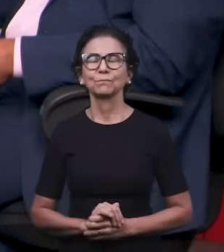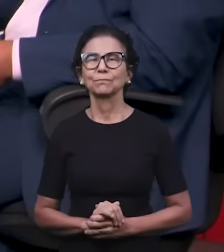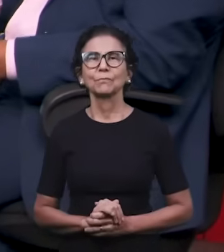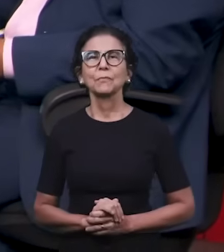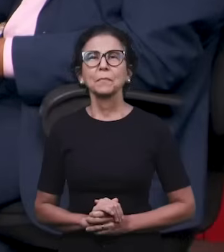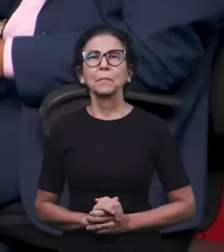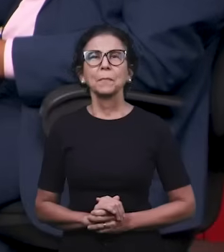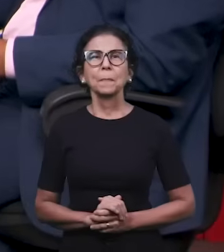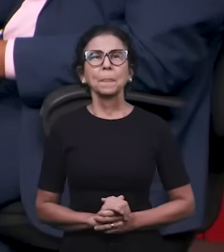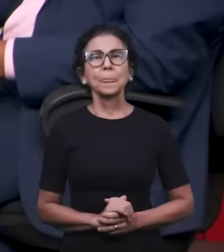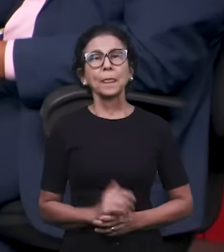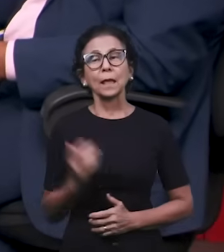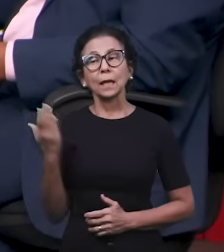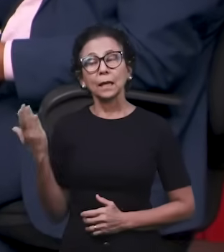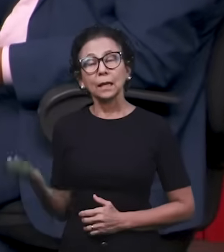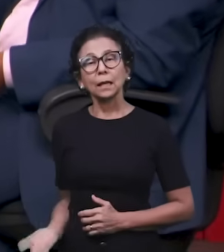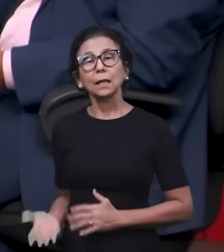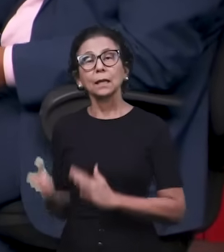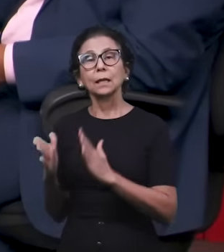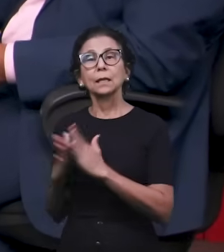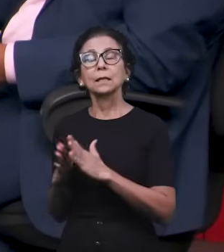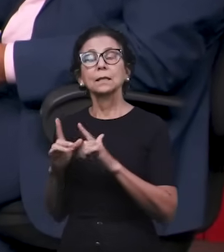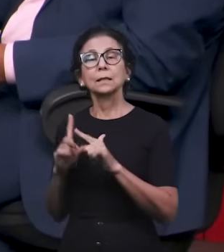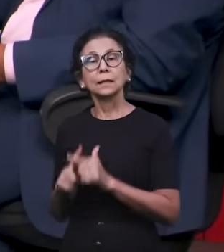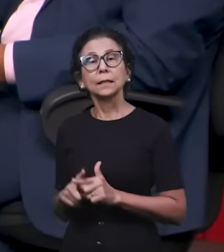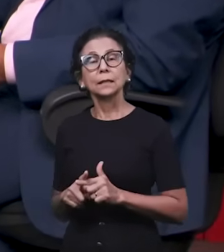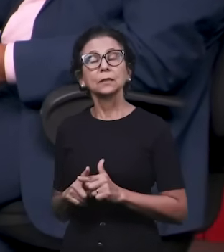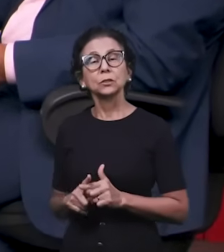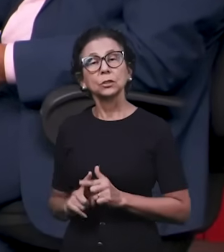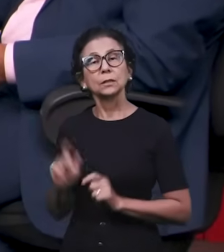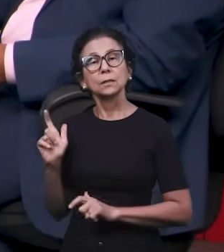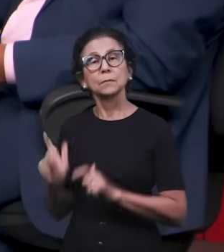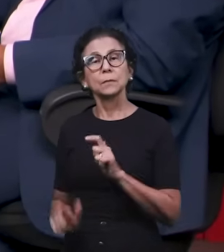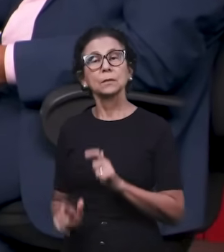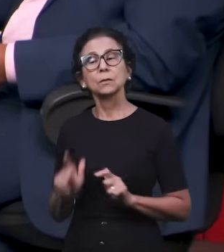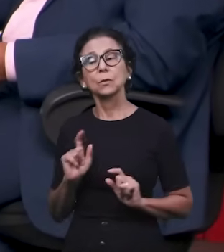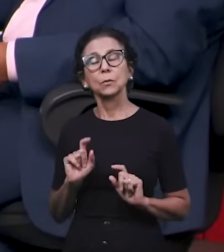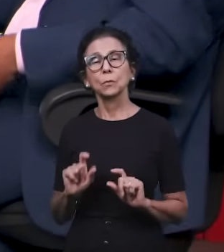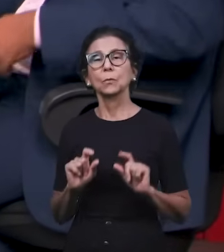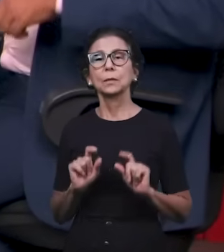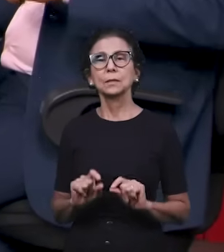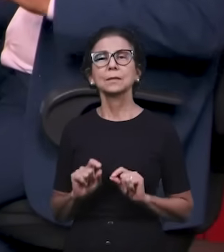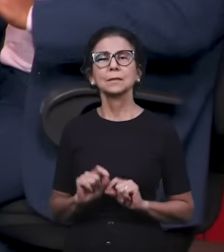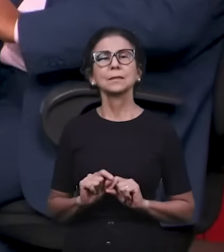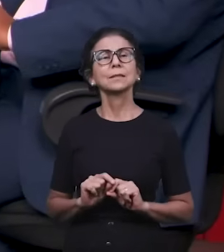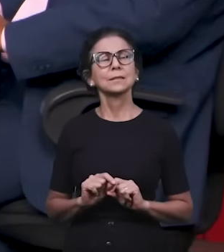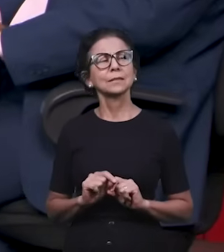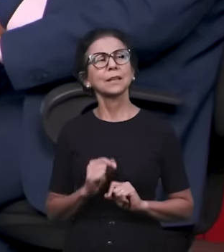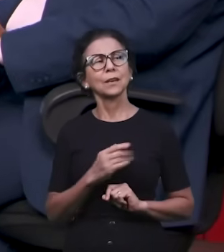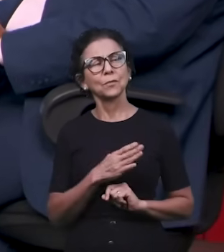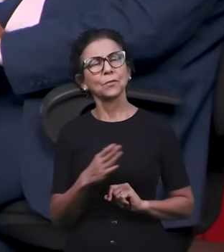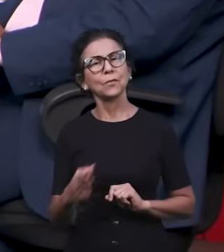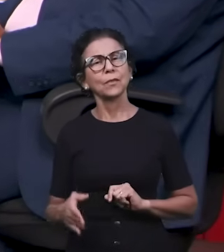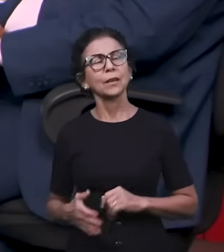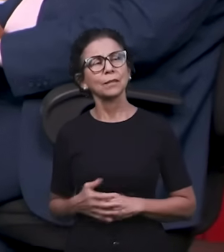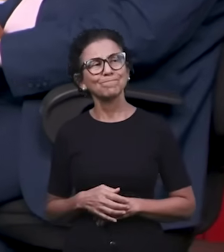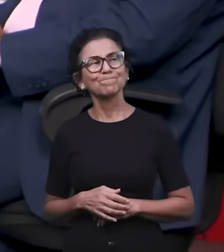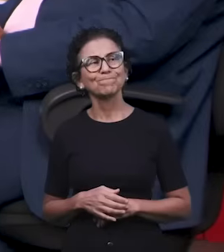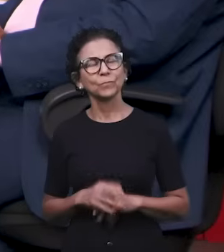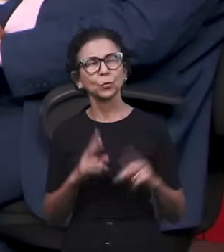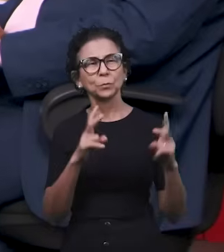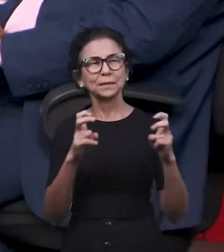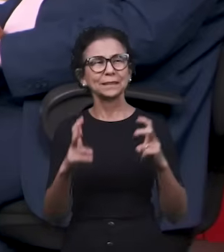quer ver no diácono é exatamente isso, que ele é de acordo com o pastor, ele está, vamos dizer